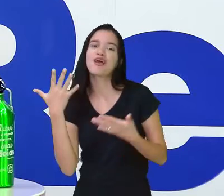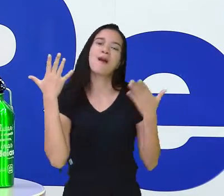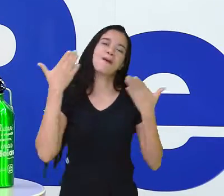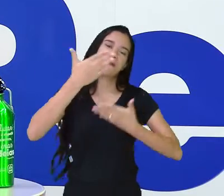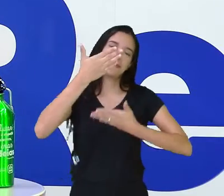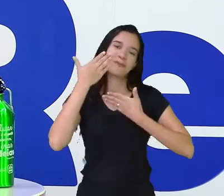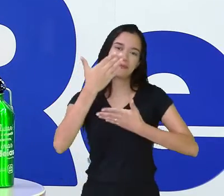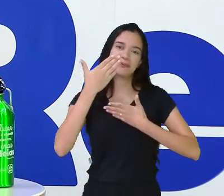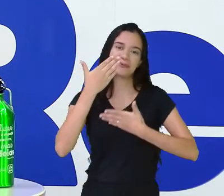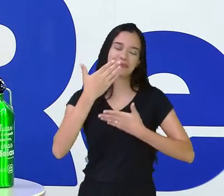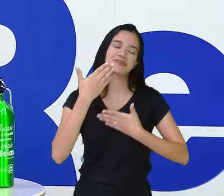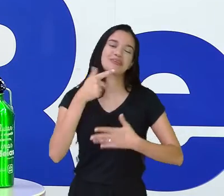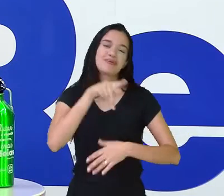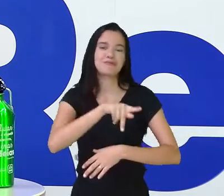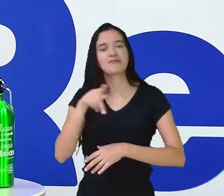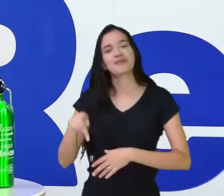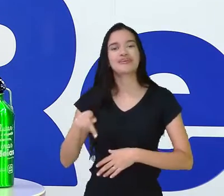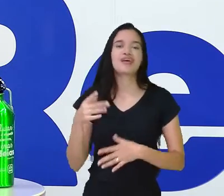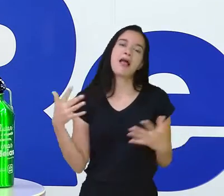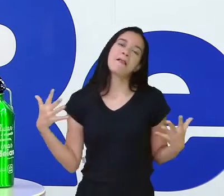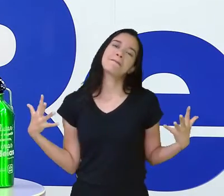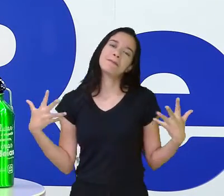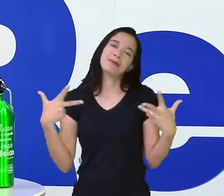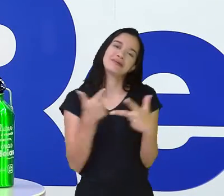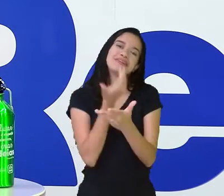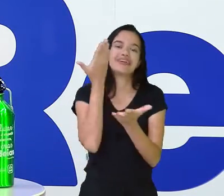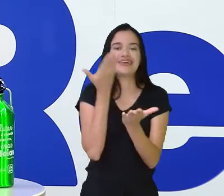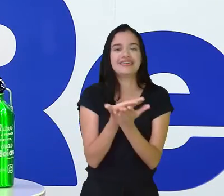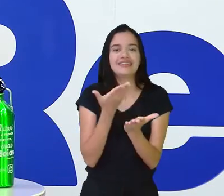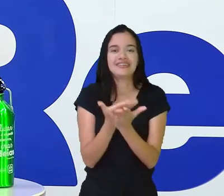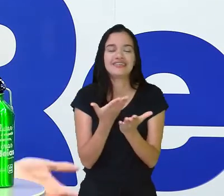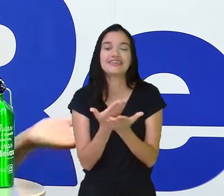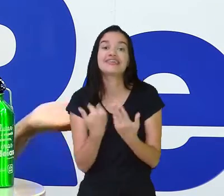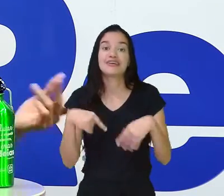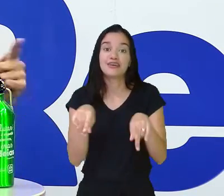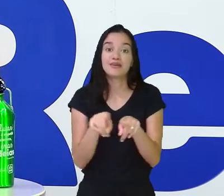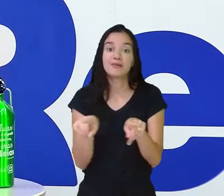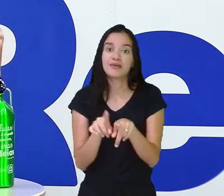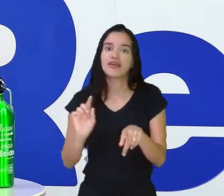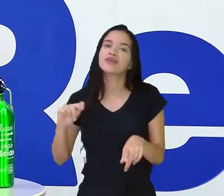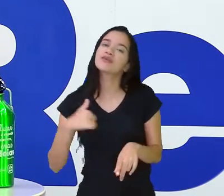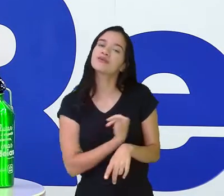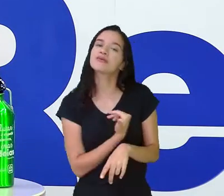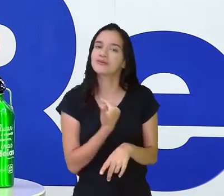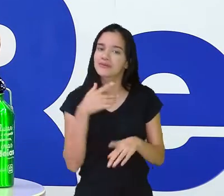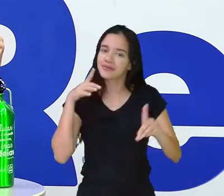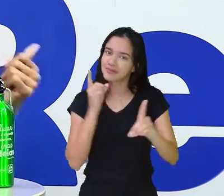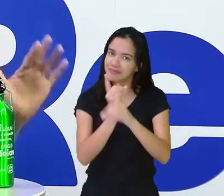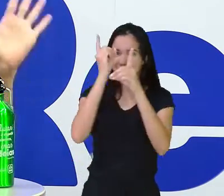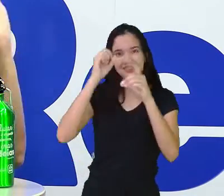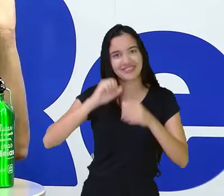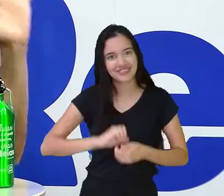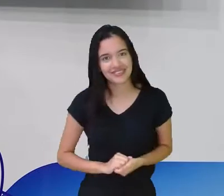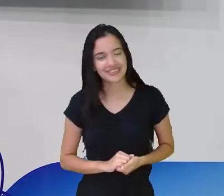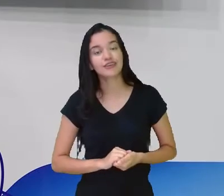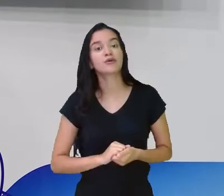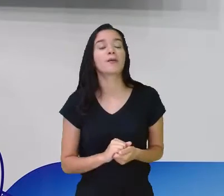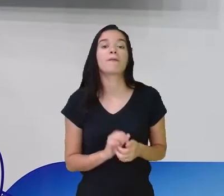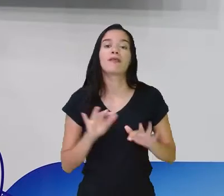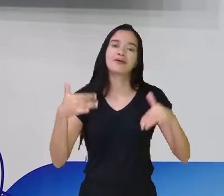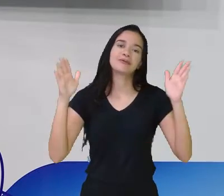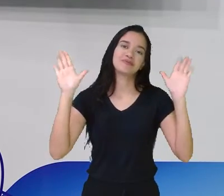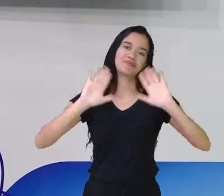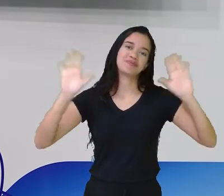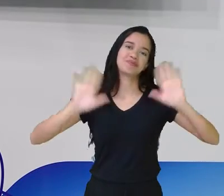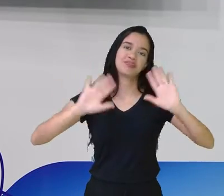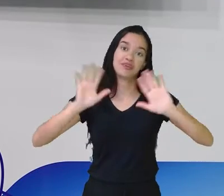Obrigada, professora Abigail, pela sua maravilhosa aula. E a gente vai se vendo por aí, viu? É isso aí. Tchau,